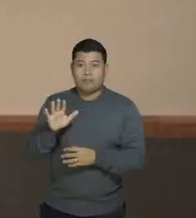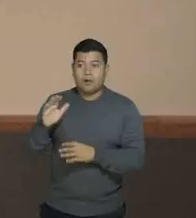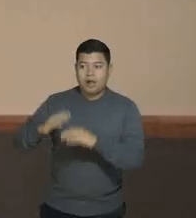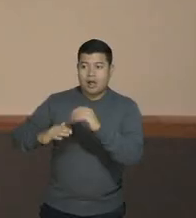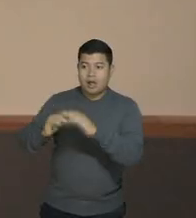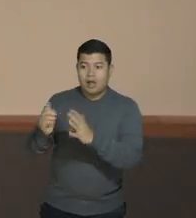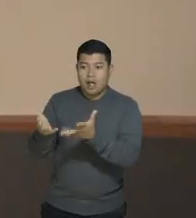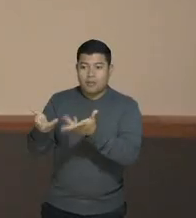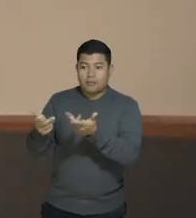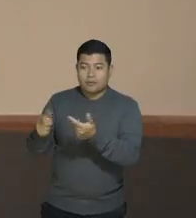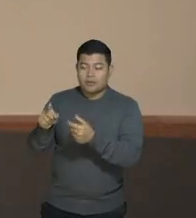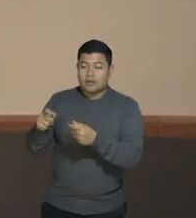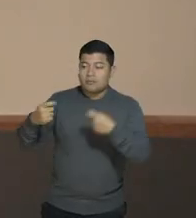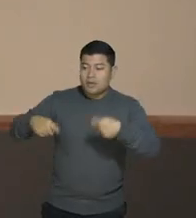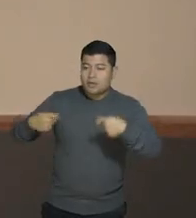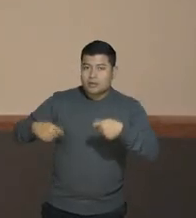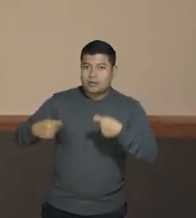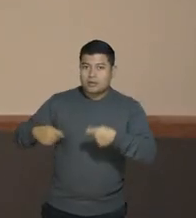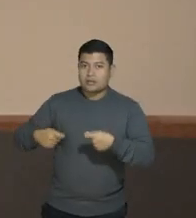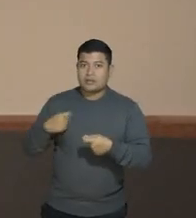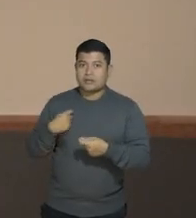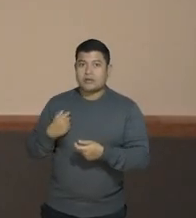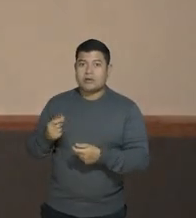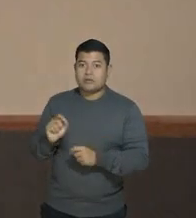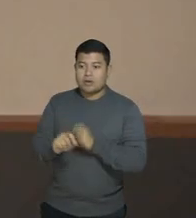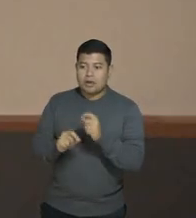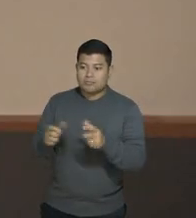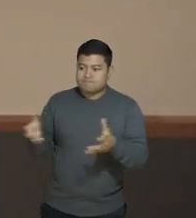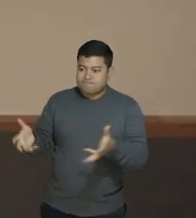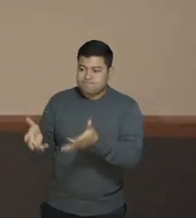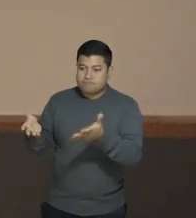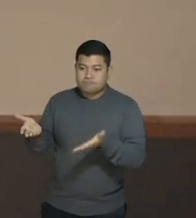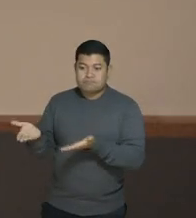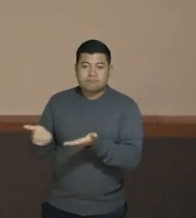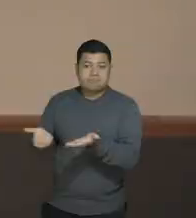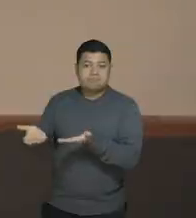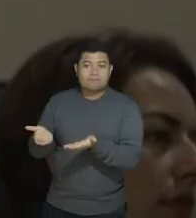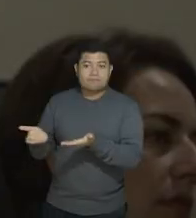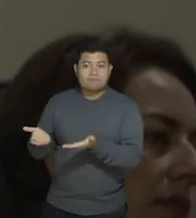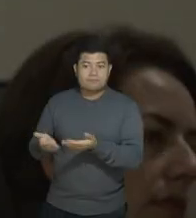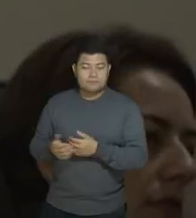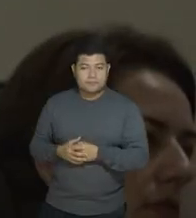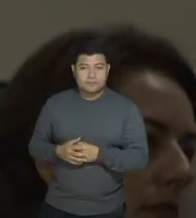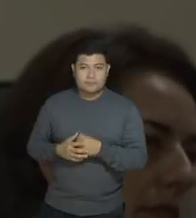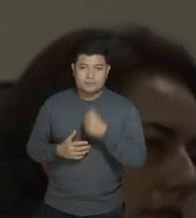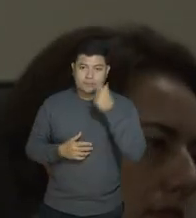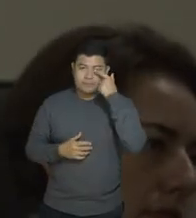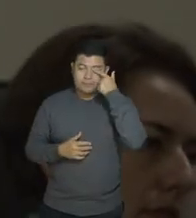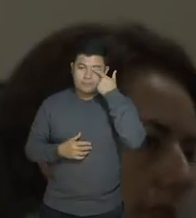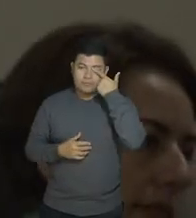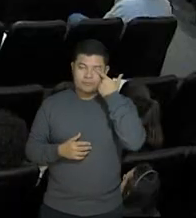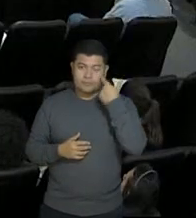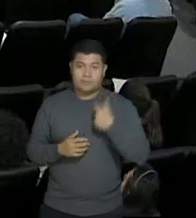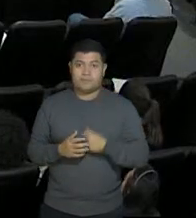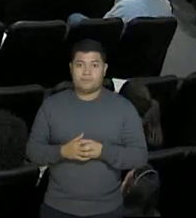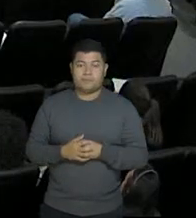que precisam ser estimuladas. Tá? Obrigada.